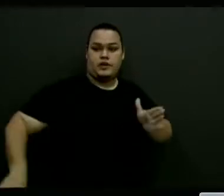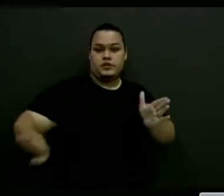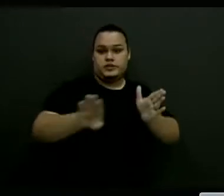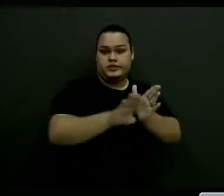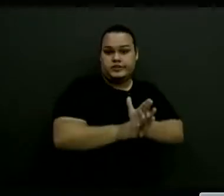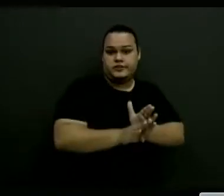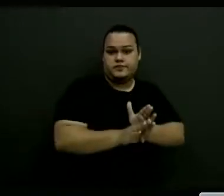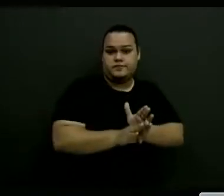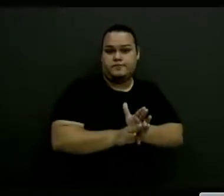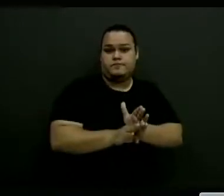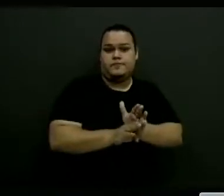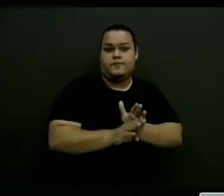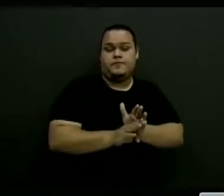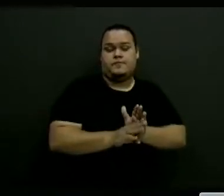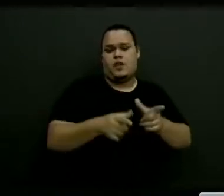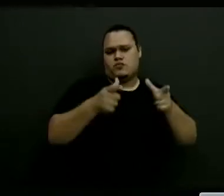o céu se abriu.